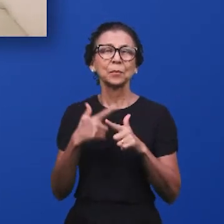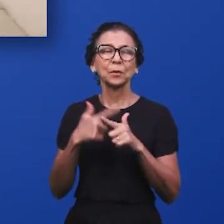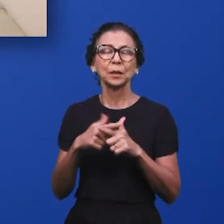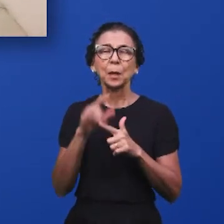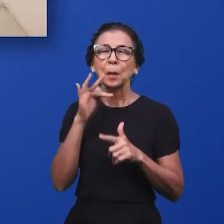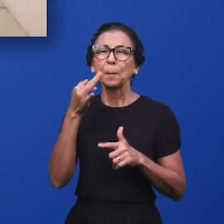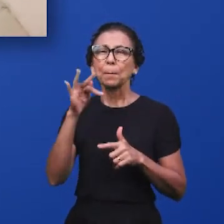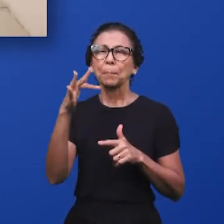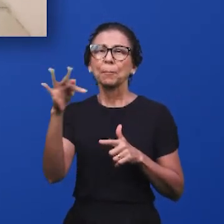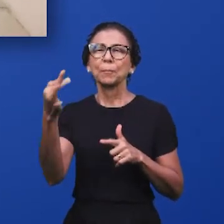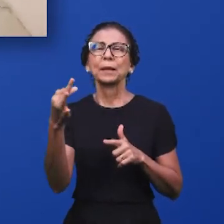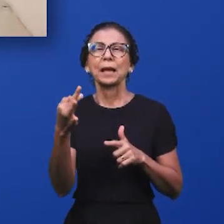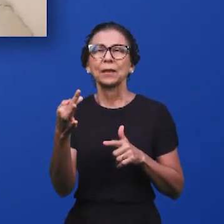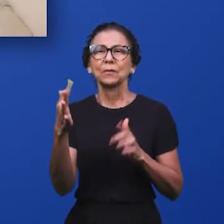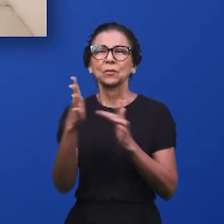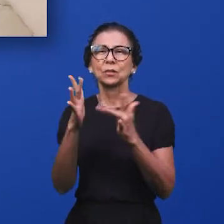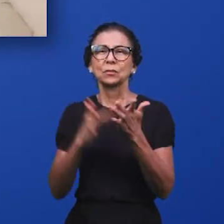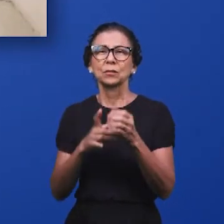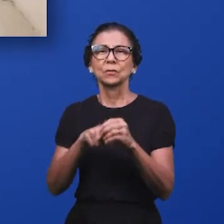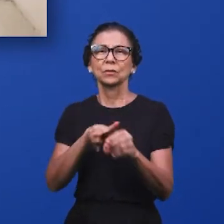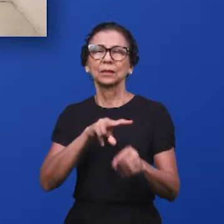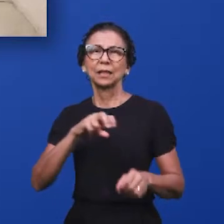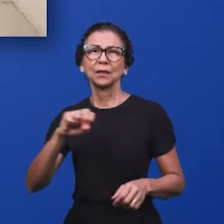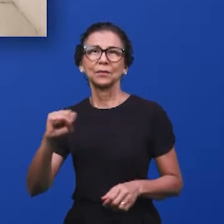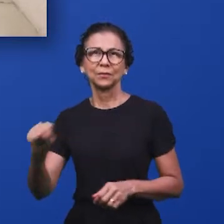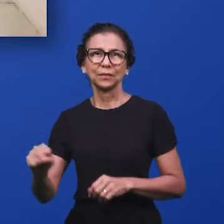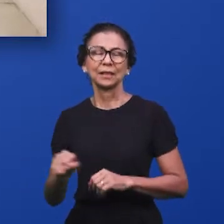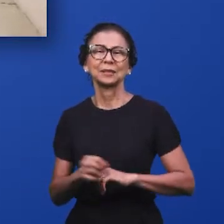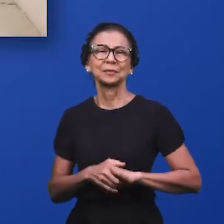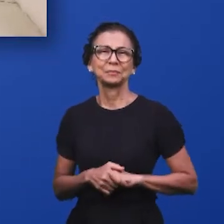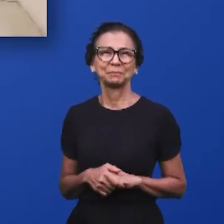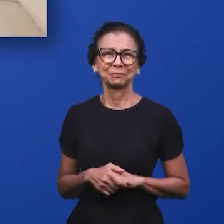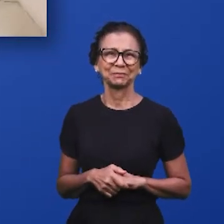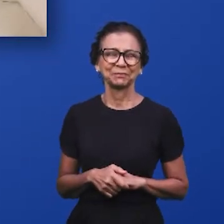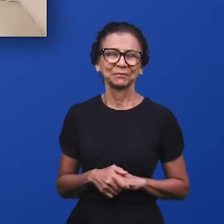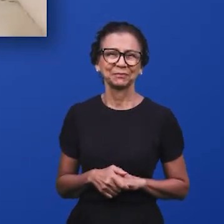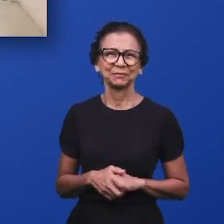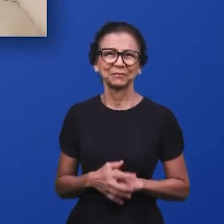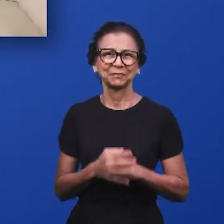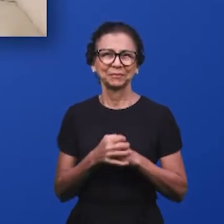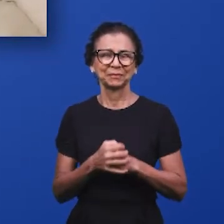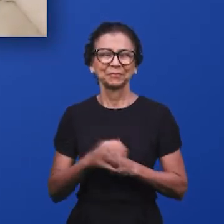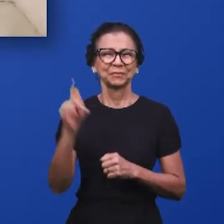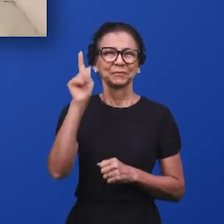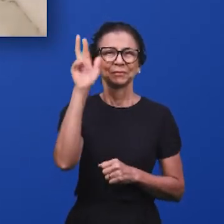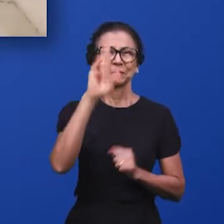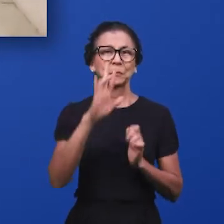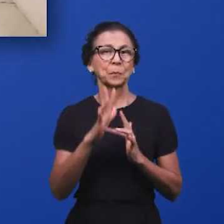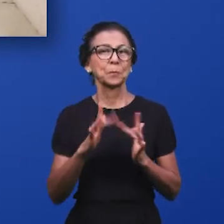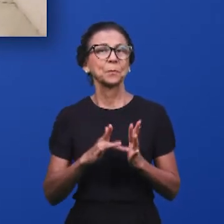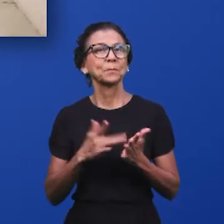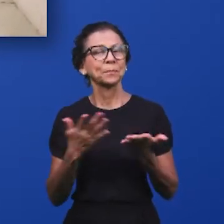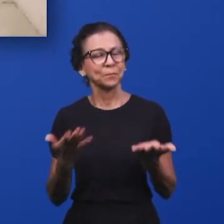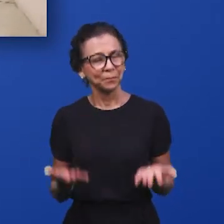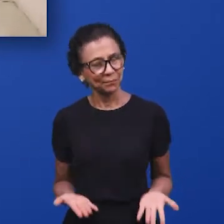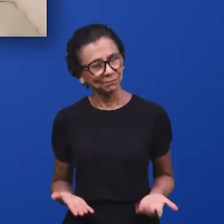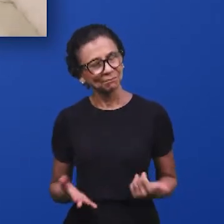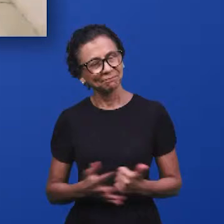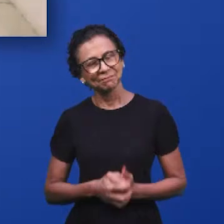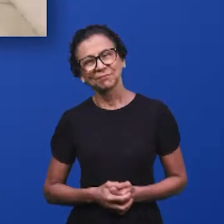porque vindas são as bodas do Cordeiro, e já se expôs e se aprontou. A paz do